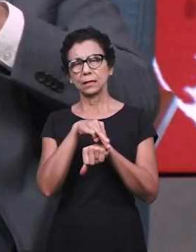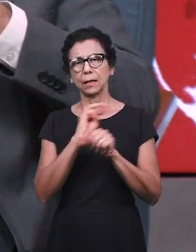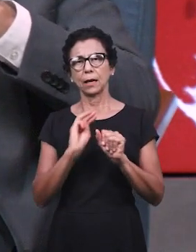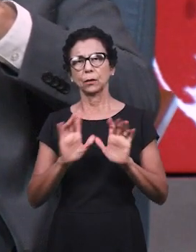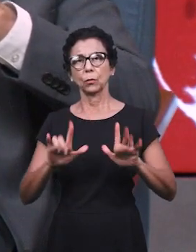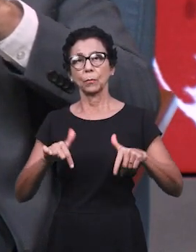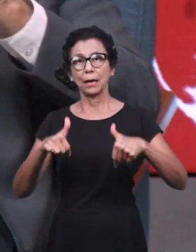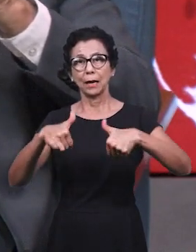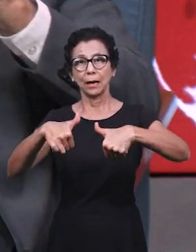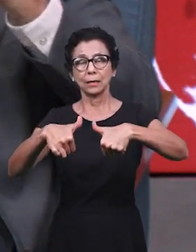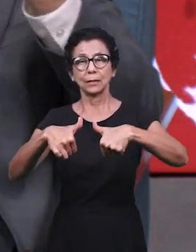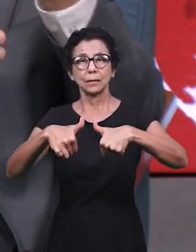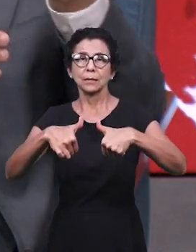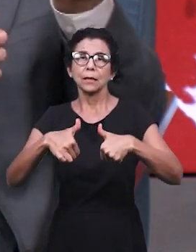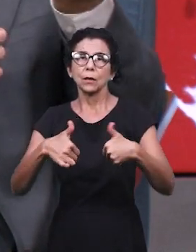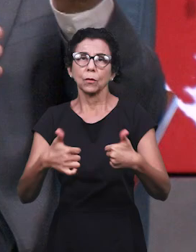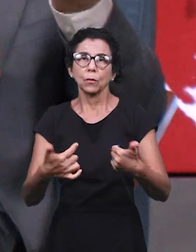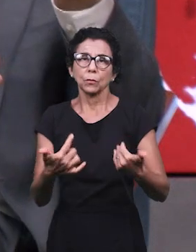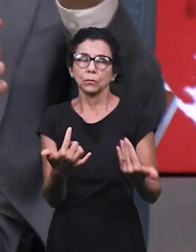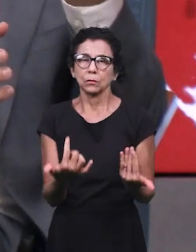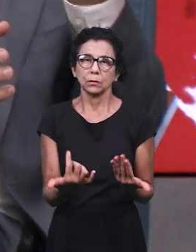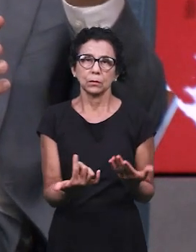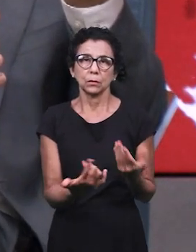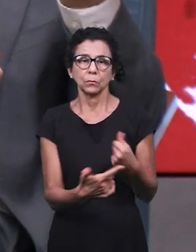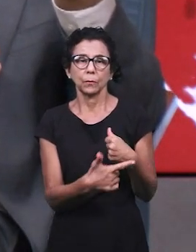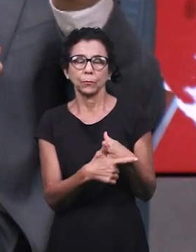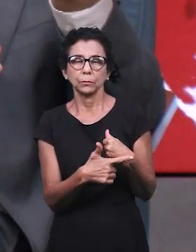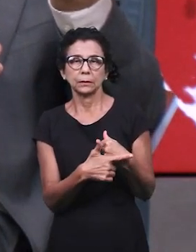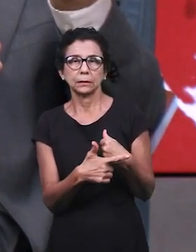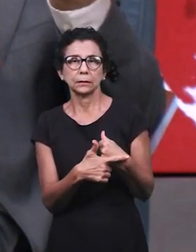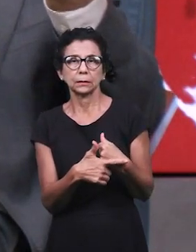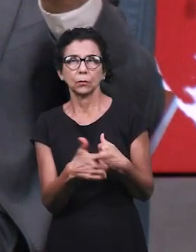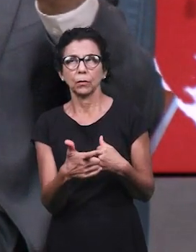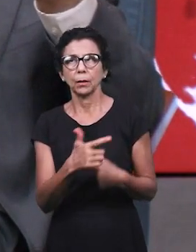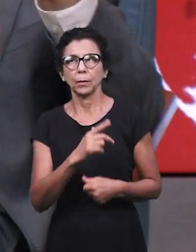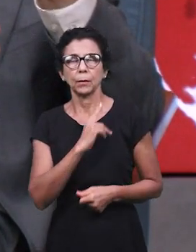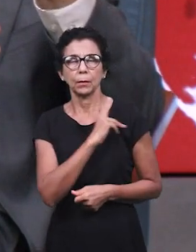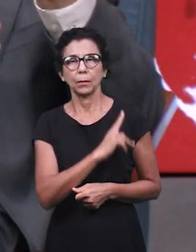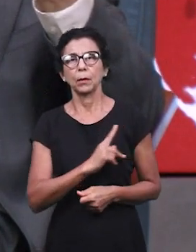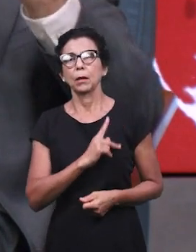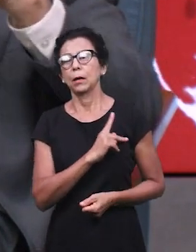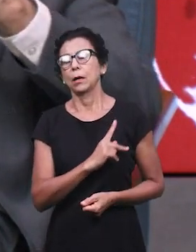coisa assim separada. Nem Paulo tinha qualquer,